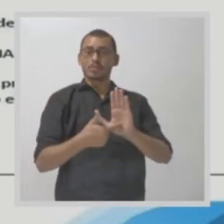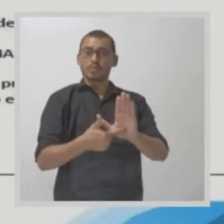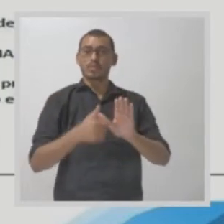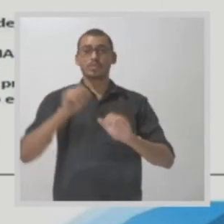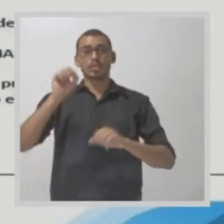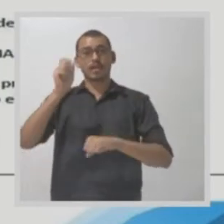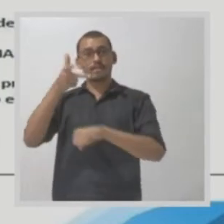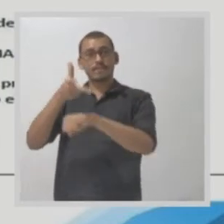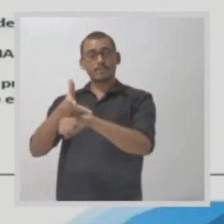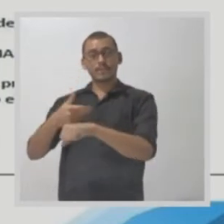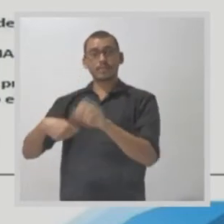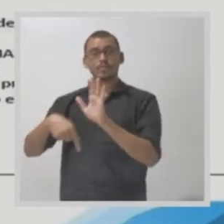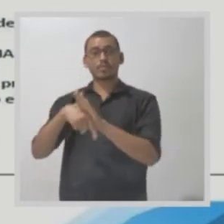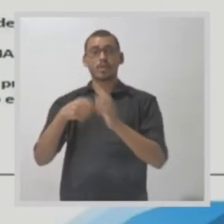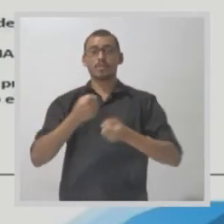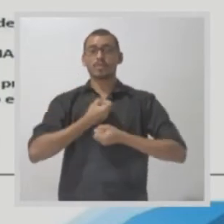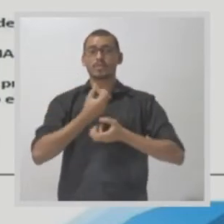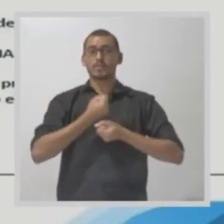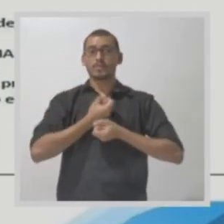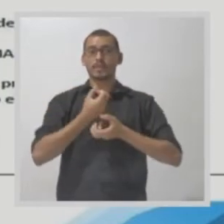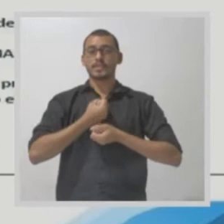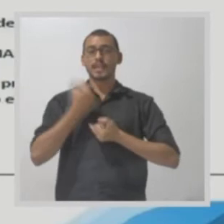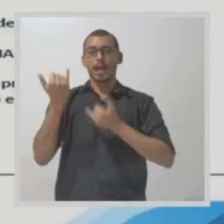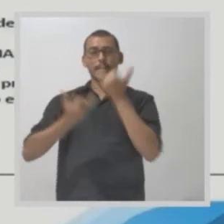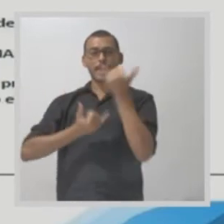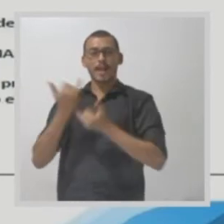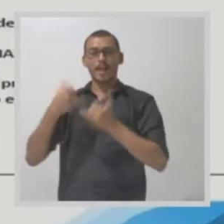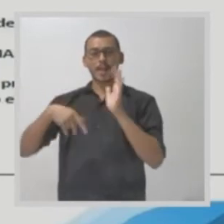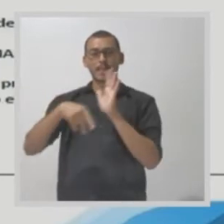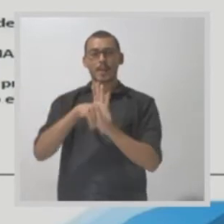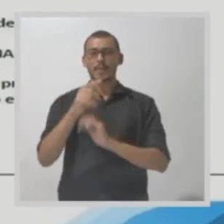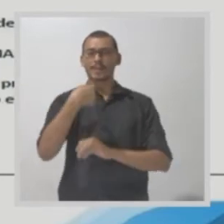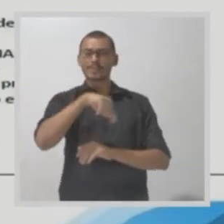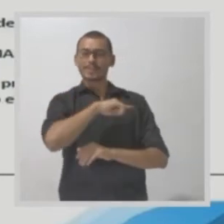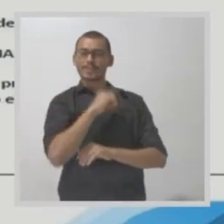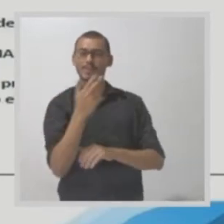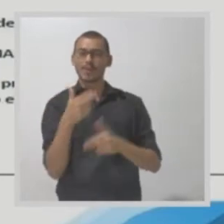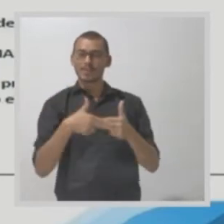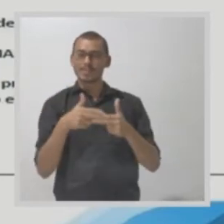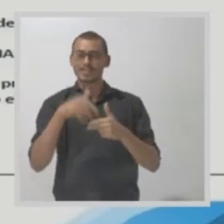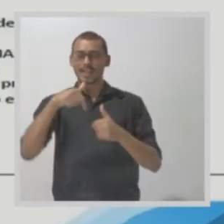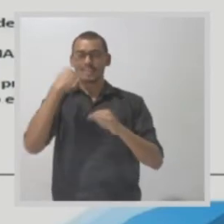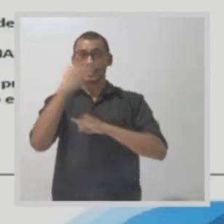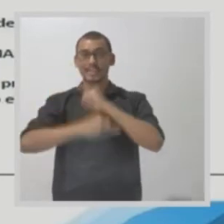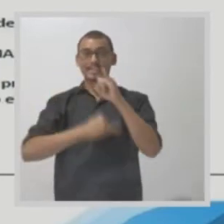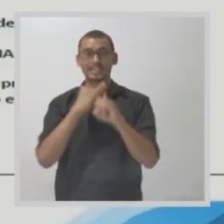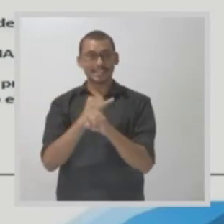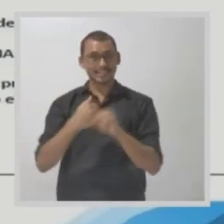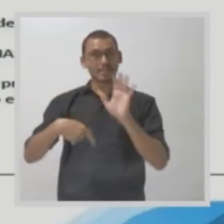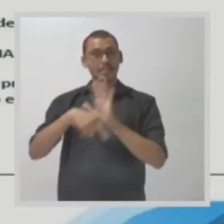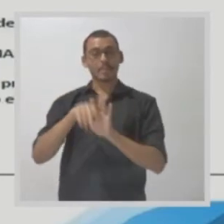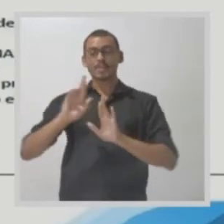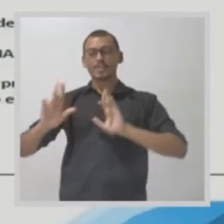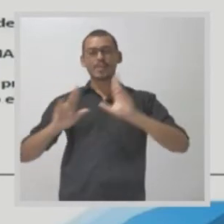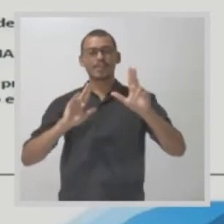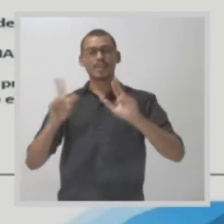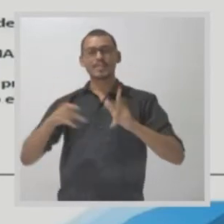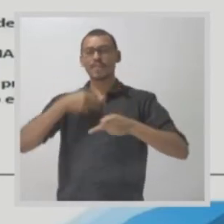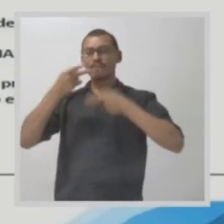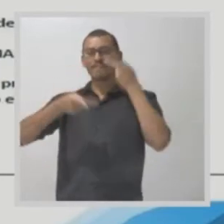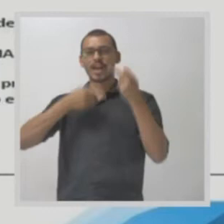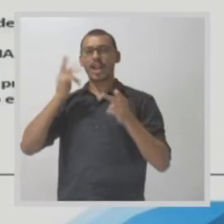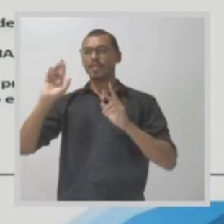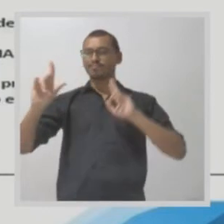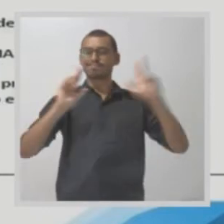que vai expressar essa brincadeira que está sendo muito feita na internet, dessa diferença entre os falares de